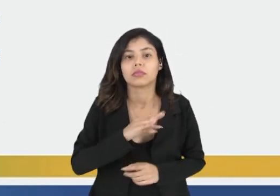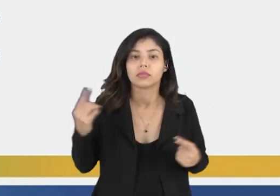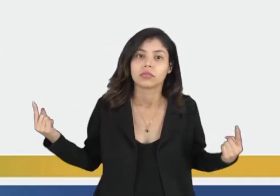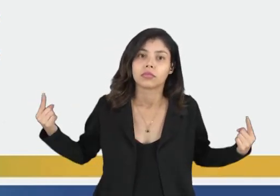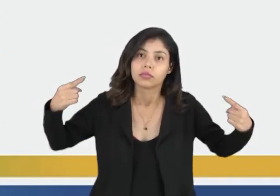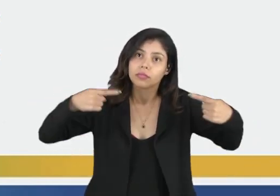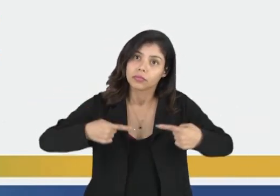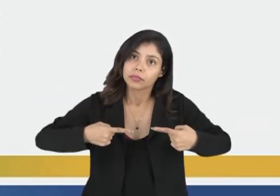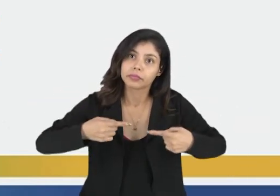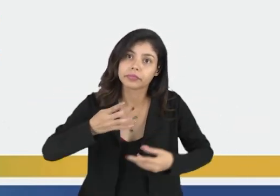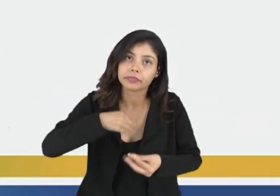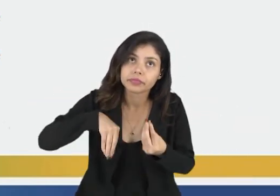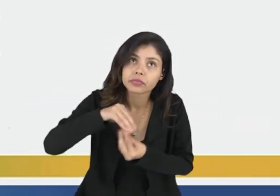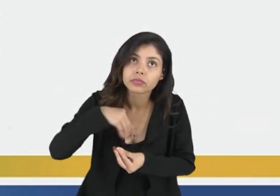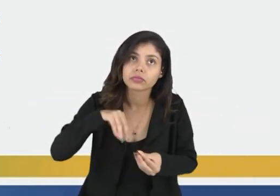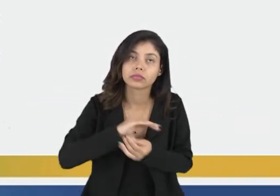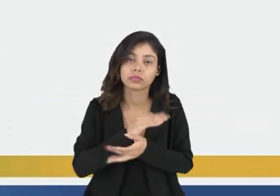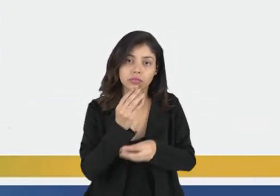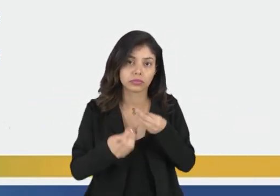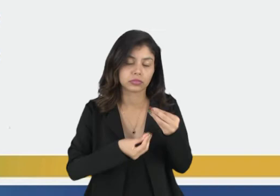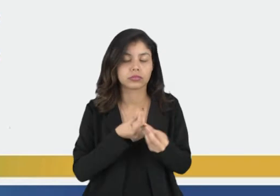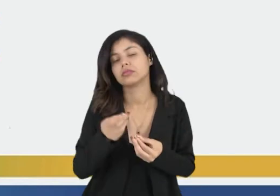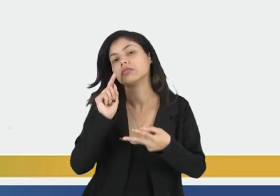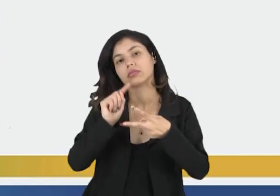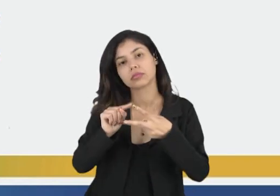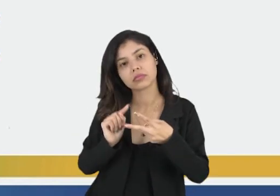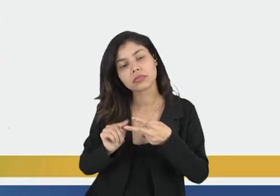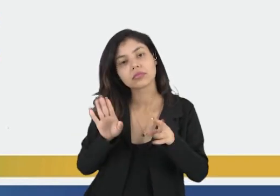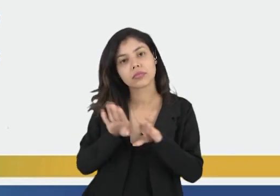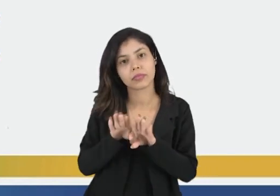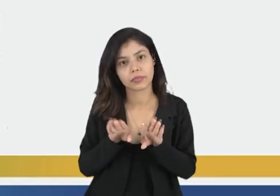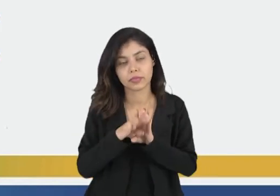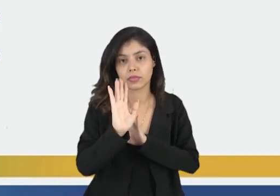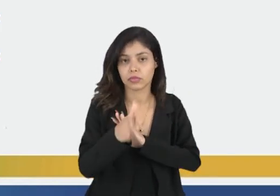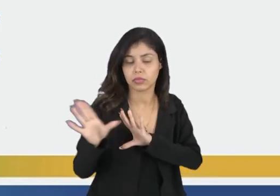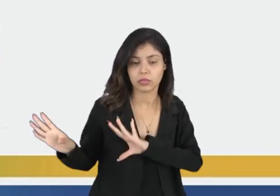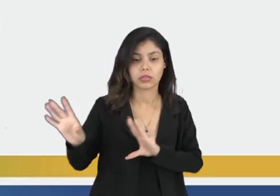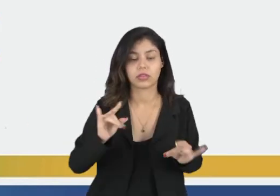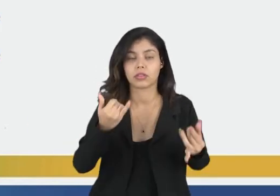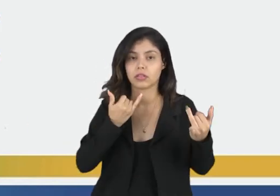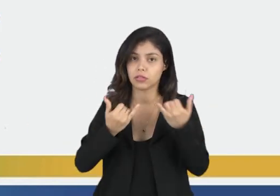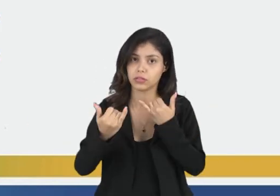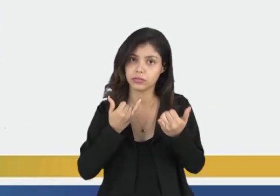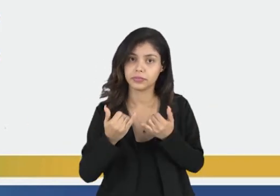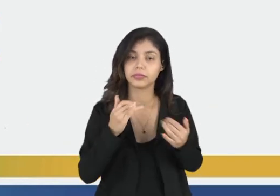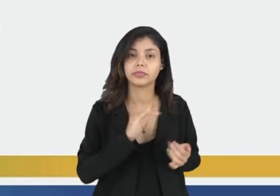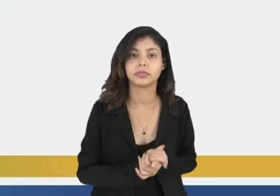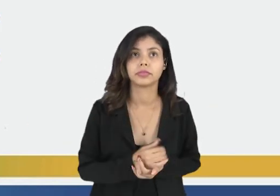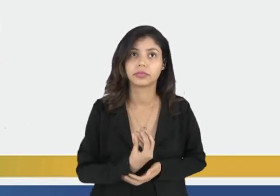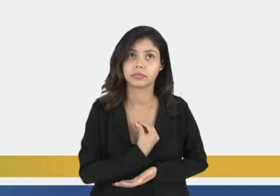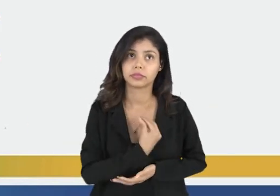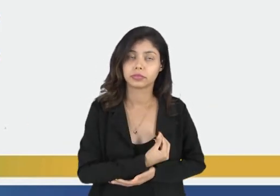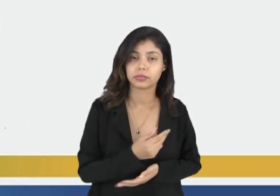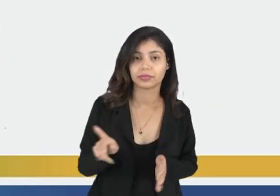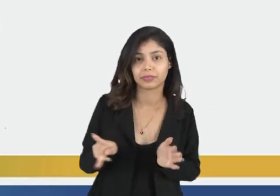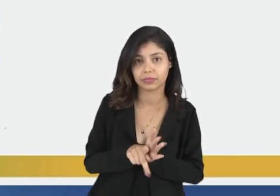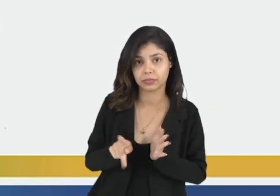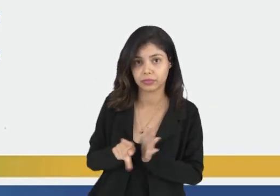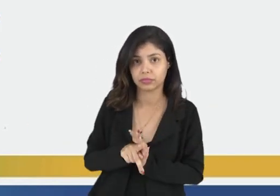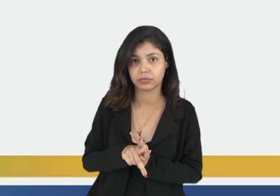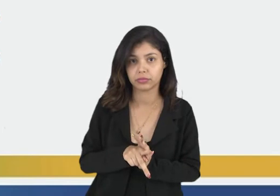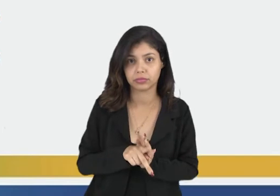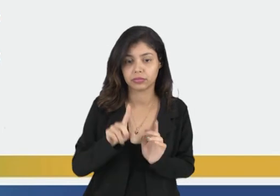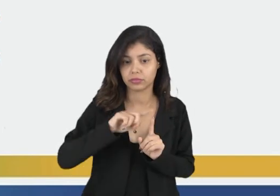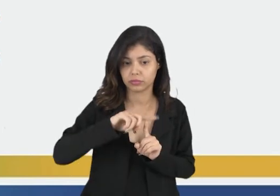confronto em que a polícia estava envolvida, como também nessas duas manchetes já trazem informações sobre a vida pessoal